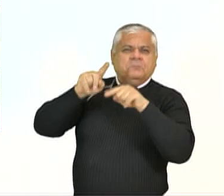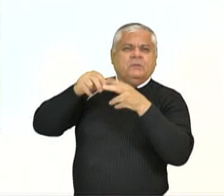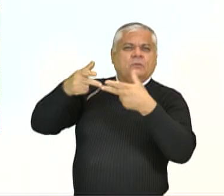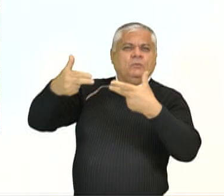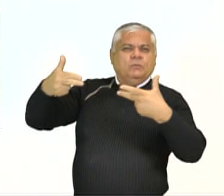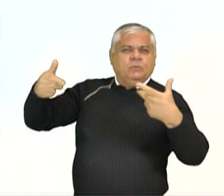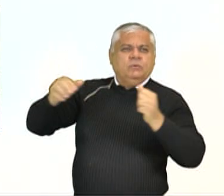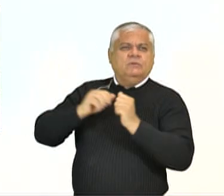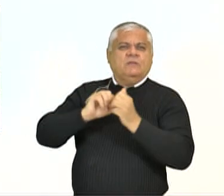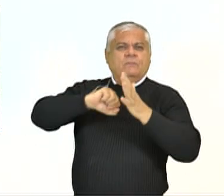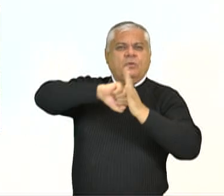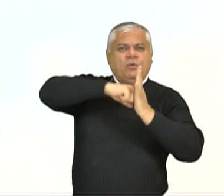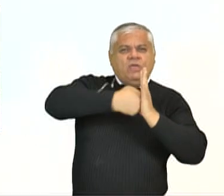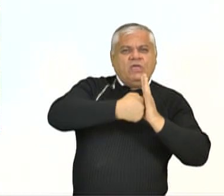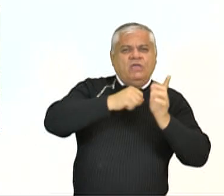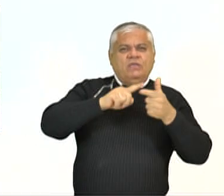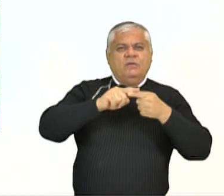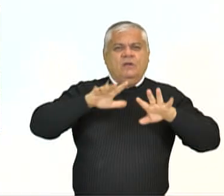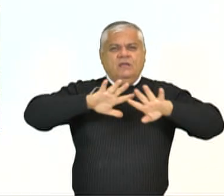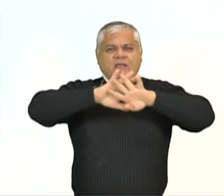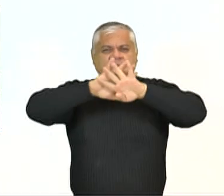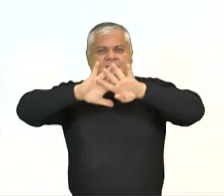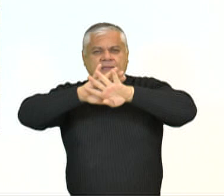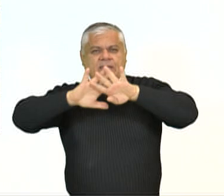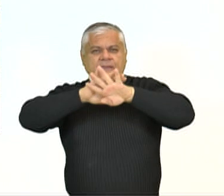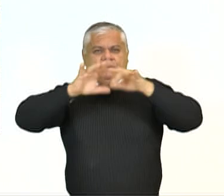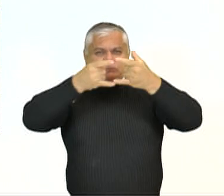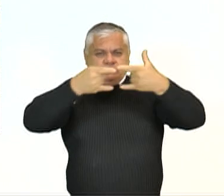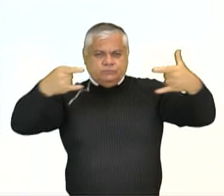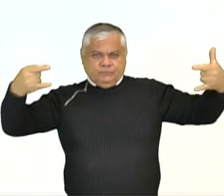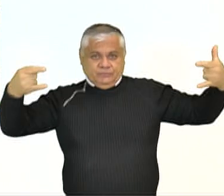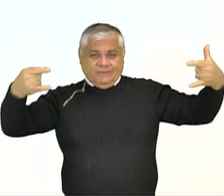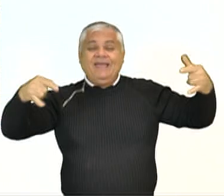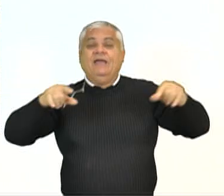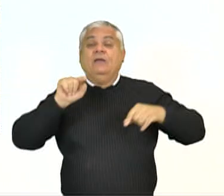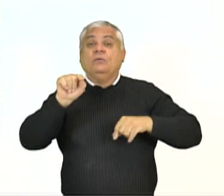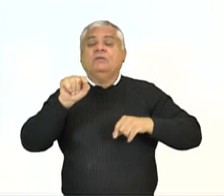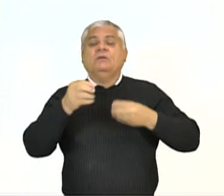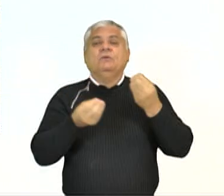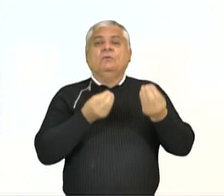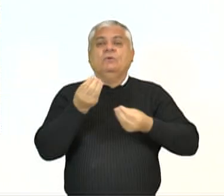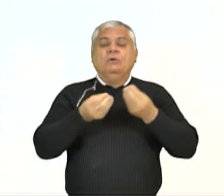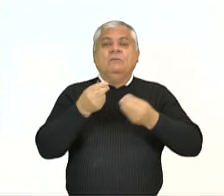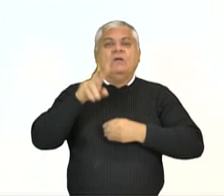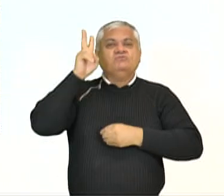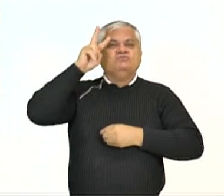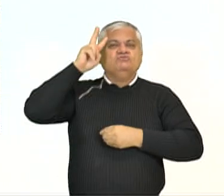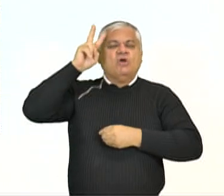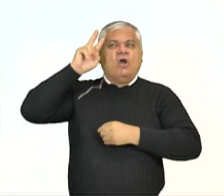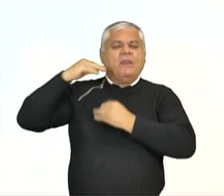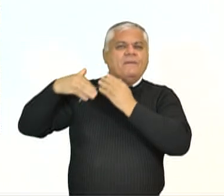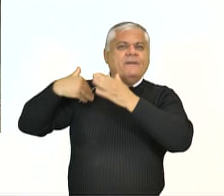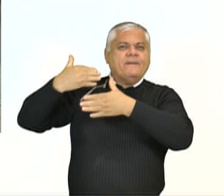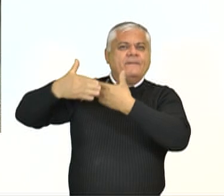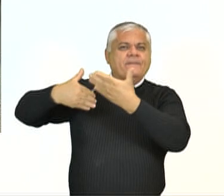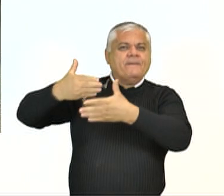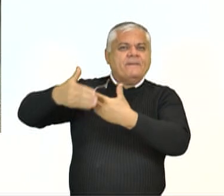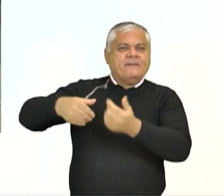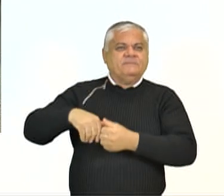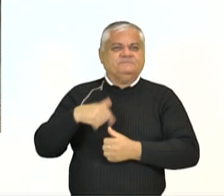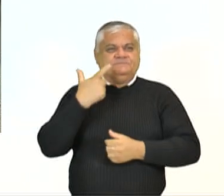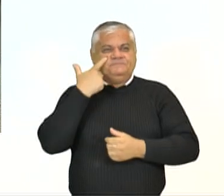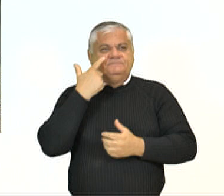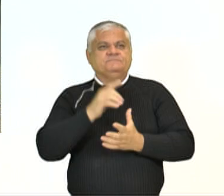como bloqueio, rede. A gente vai falar um pouquinho sobre esse processo histórico do voleibol, então vamos